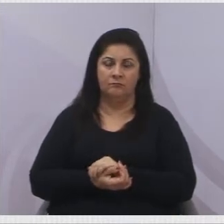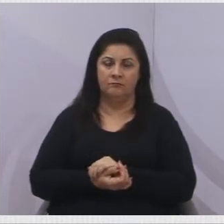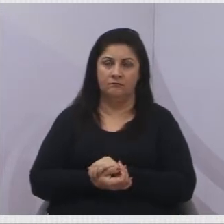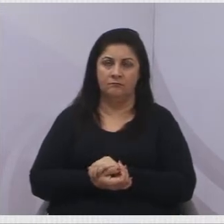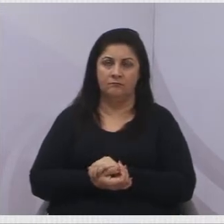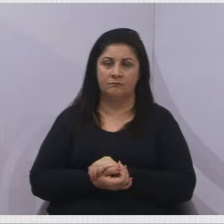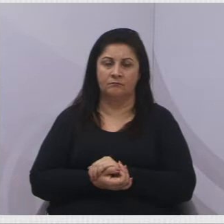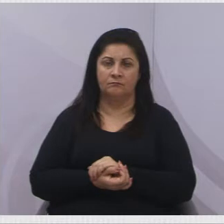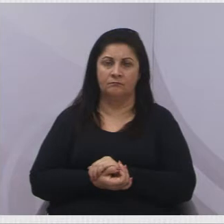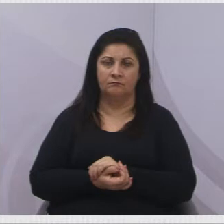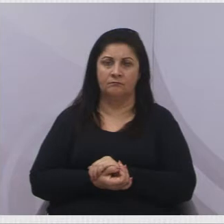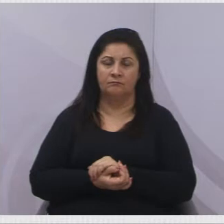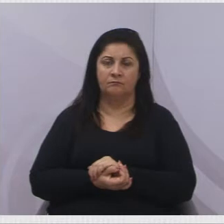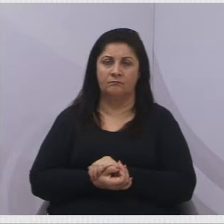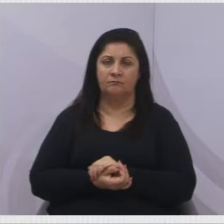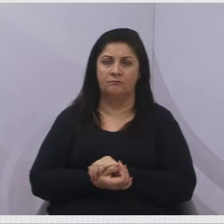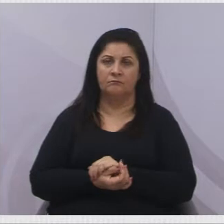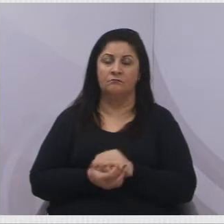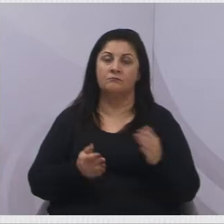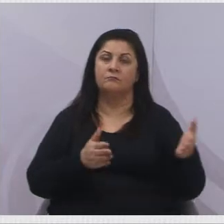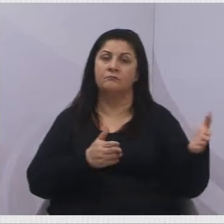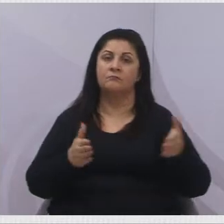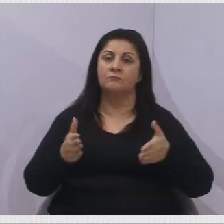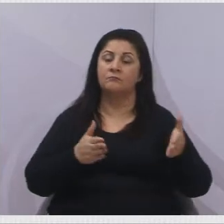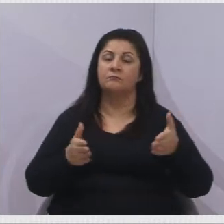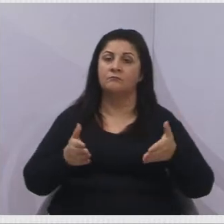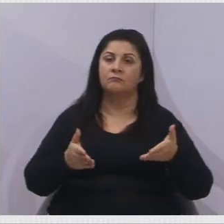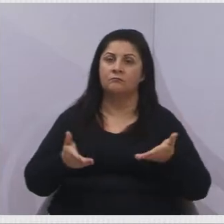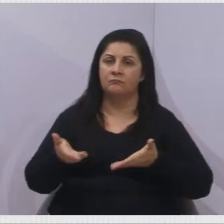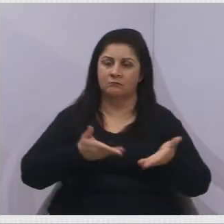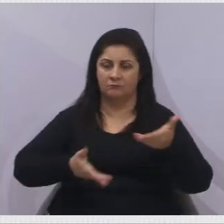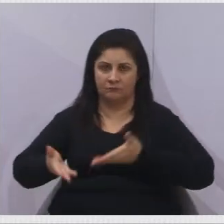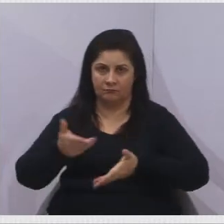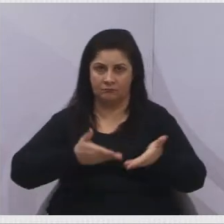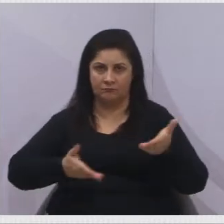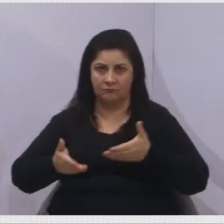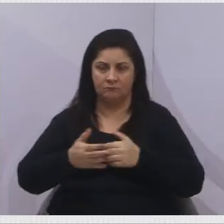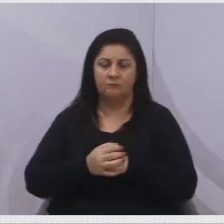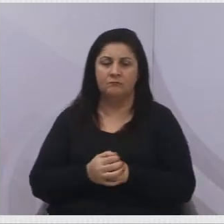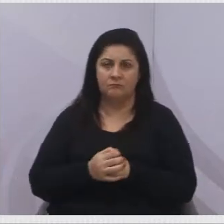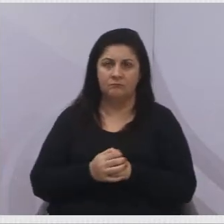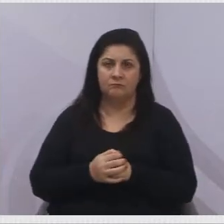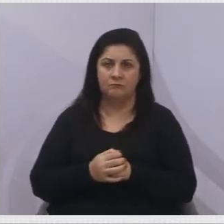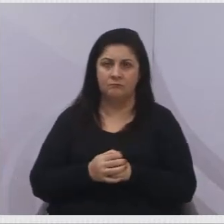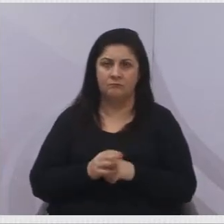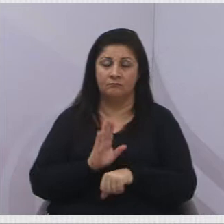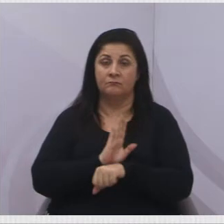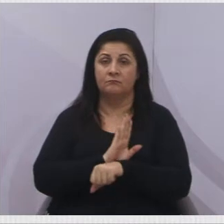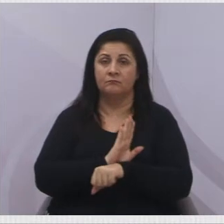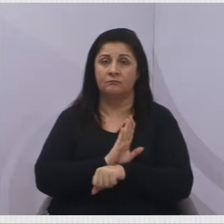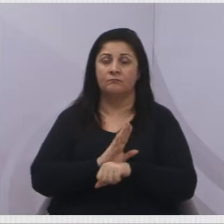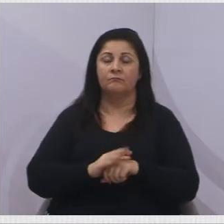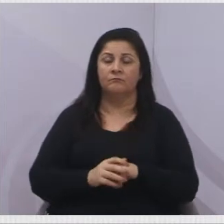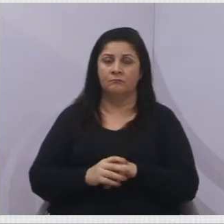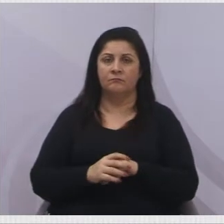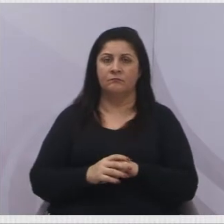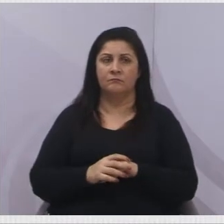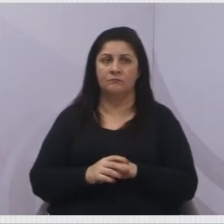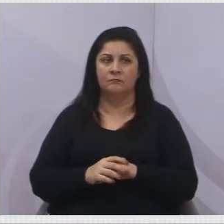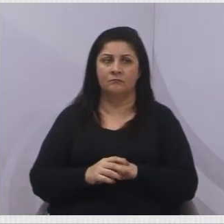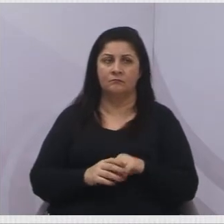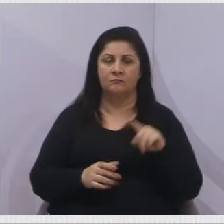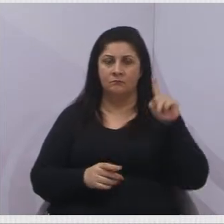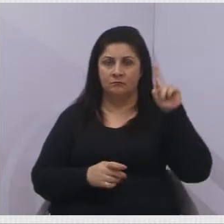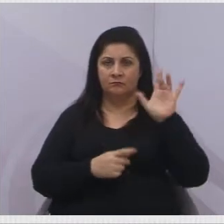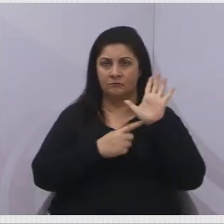O próximo quadro mostra a produção de serviços na rede assistencial. Esse